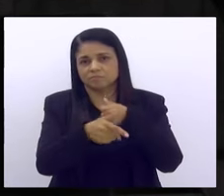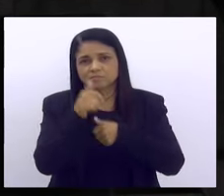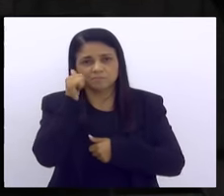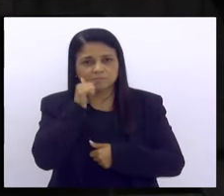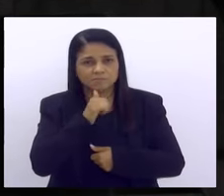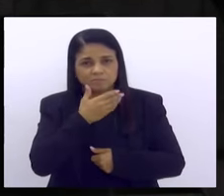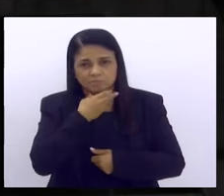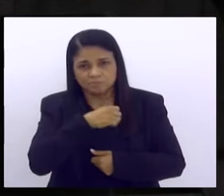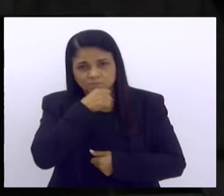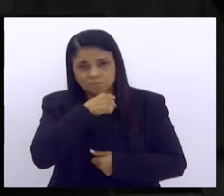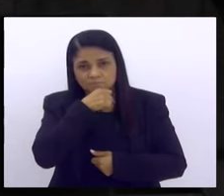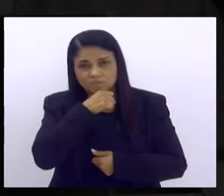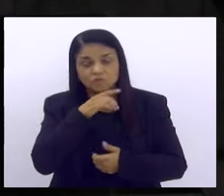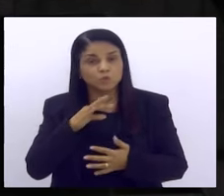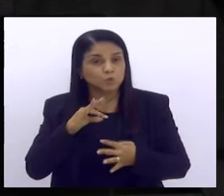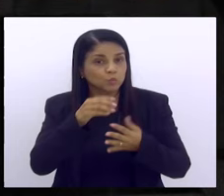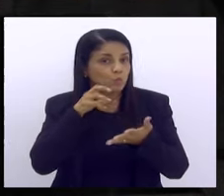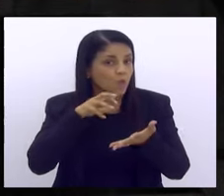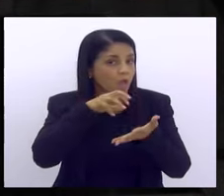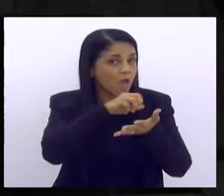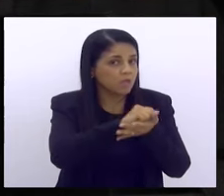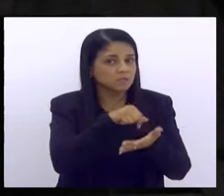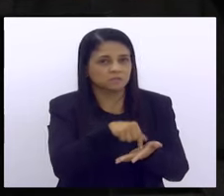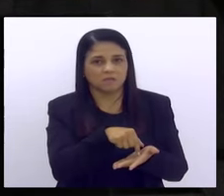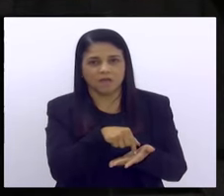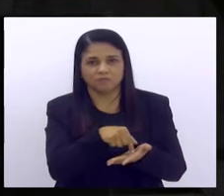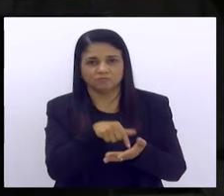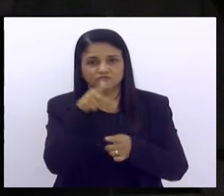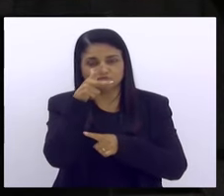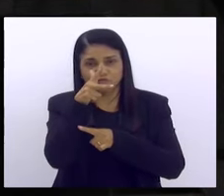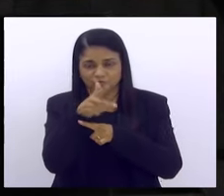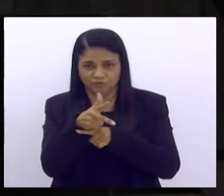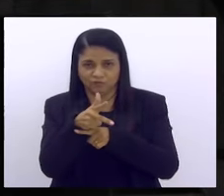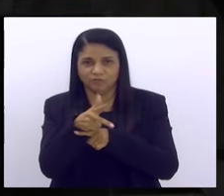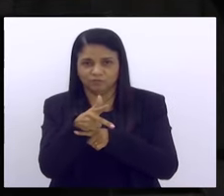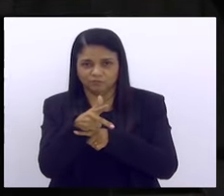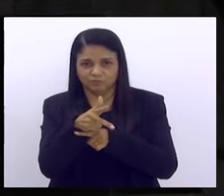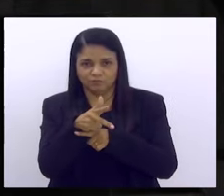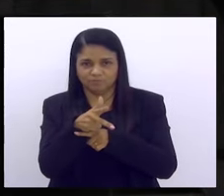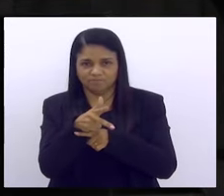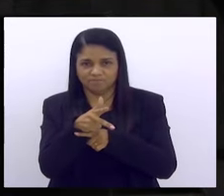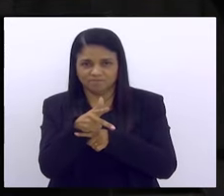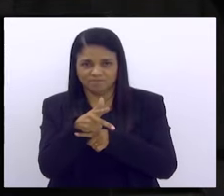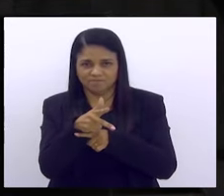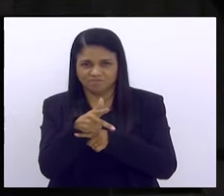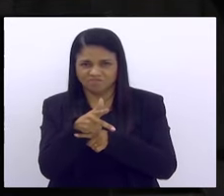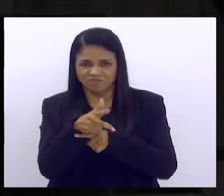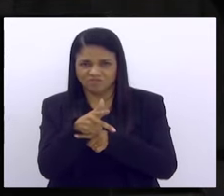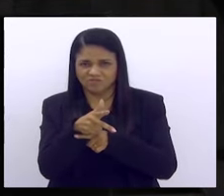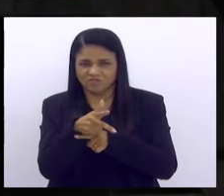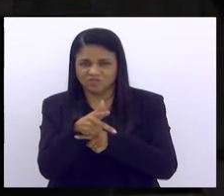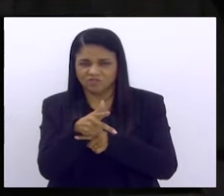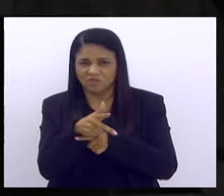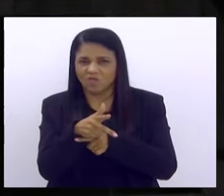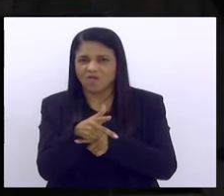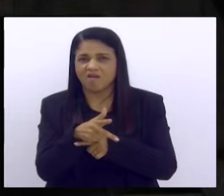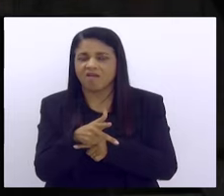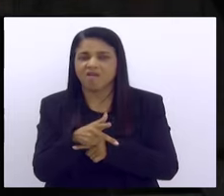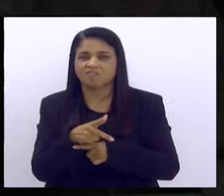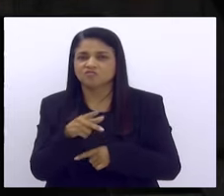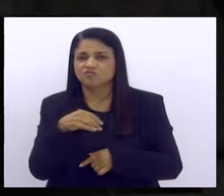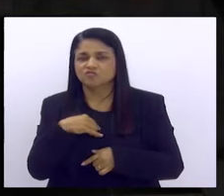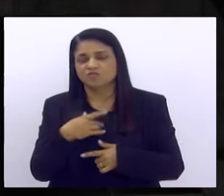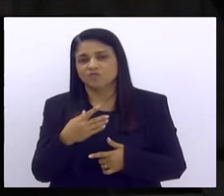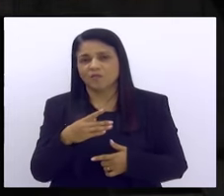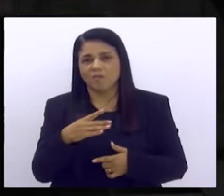E está tudo registrado nos vídeos, não de maneira canalha, como eles fizeram, fazendo